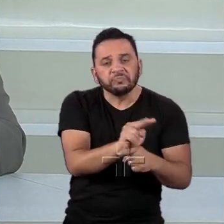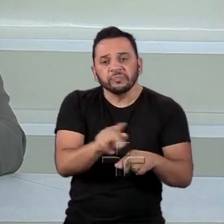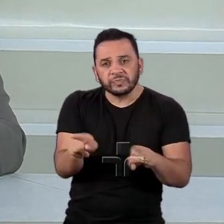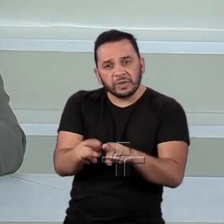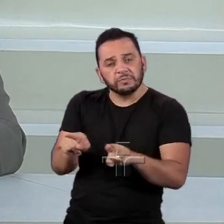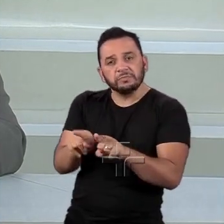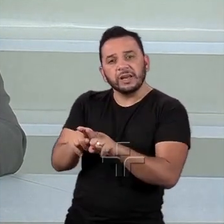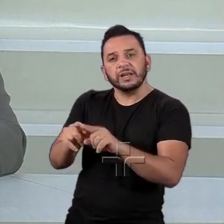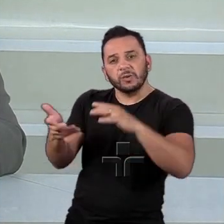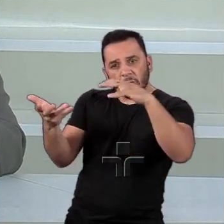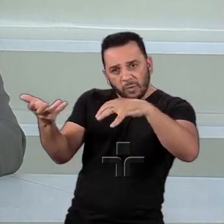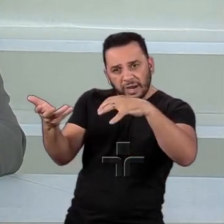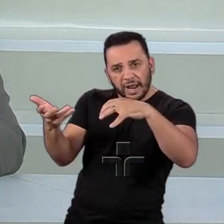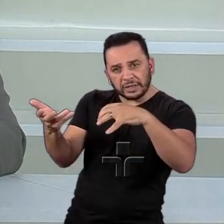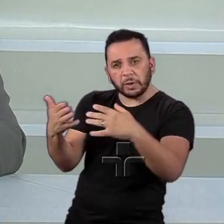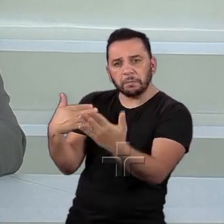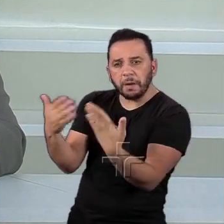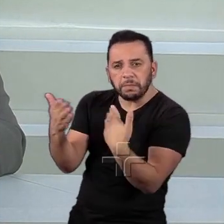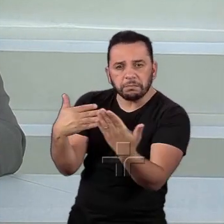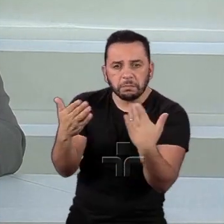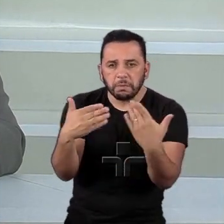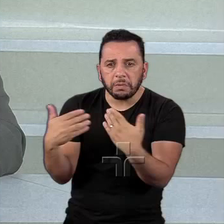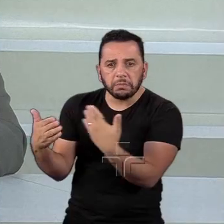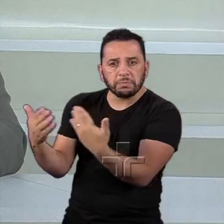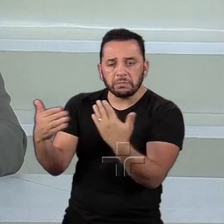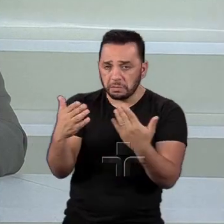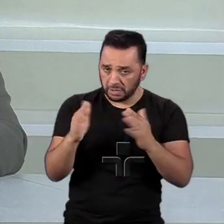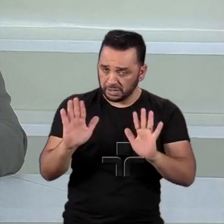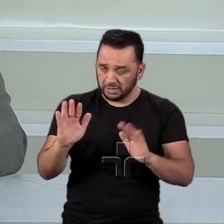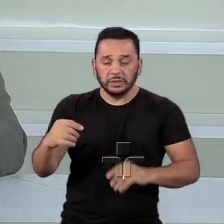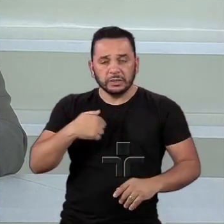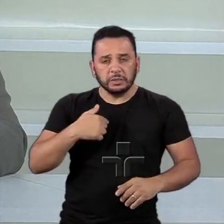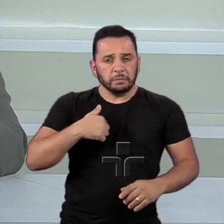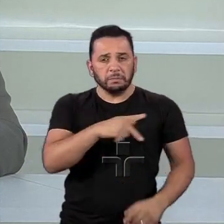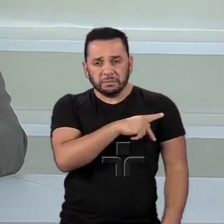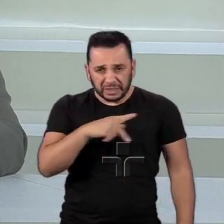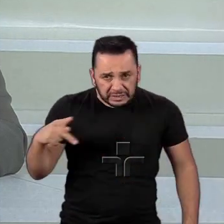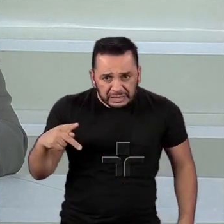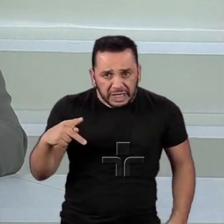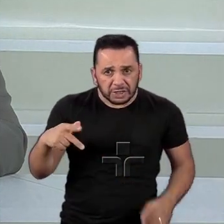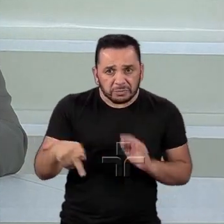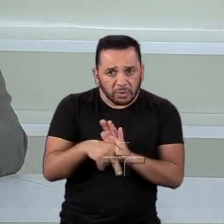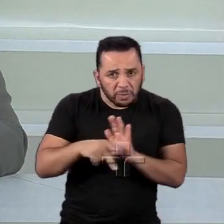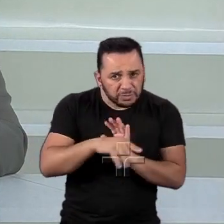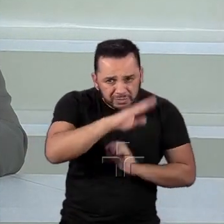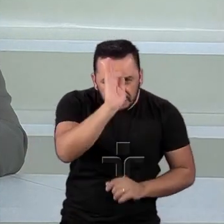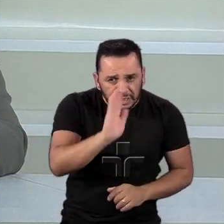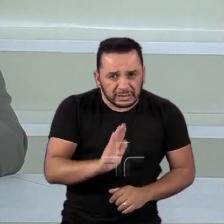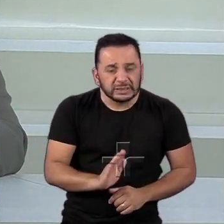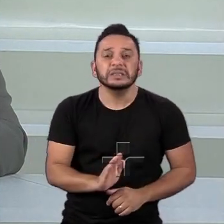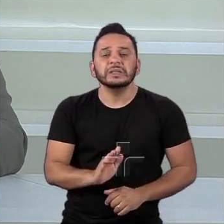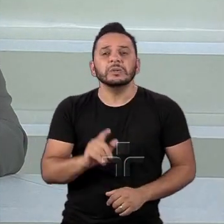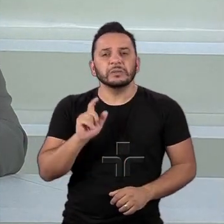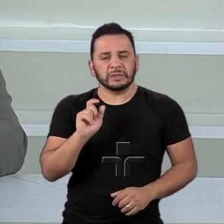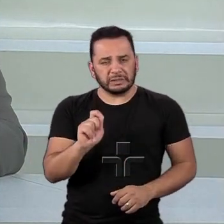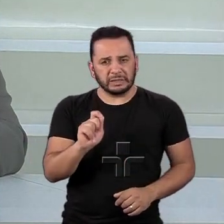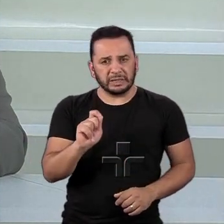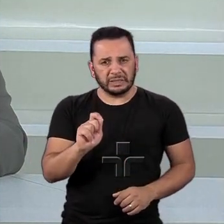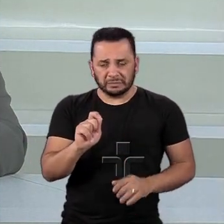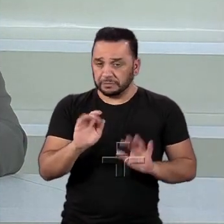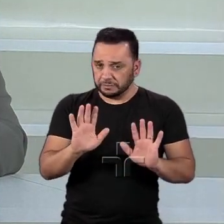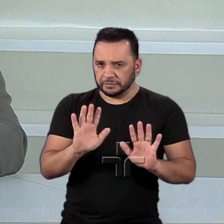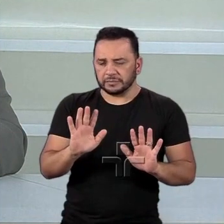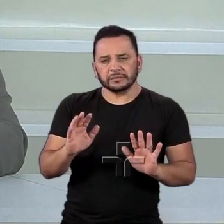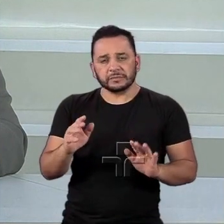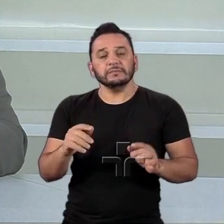com o Congresso Nacional. Nenhum presidente da República, no regime democrático que nós estamos vivendo, pode prescindir de um relacionamento